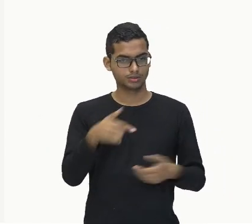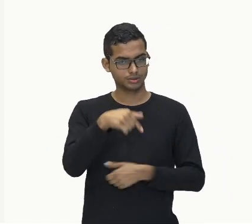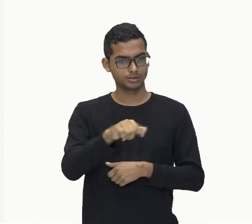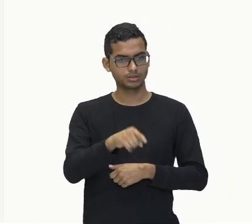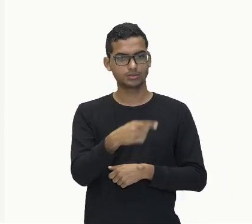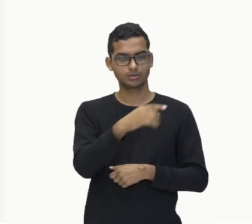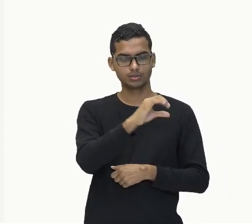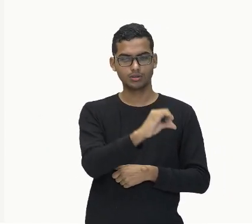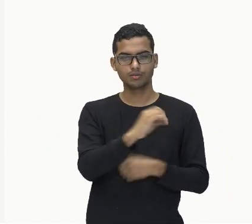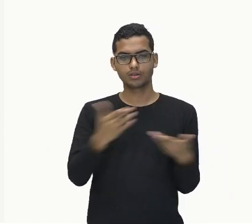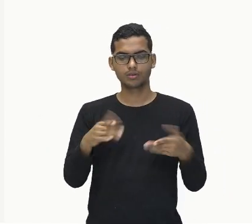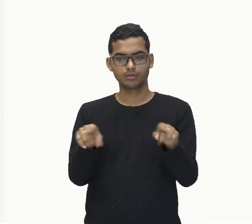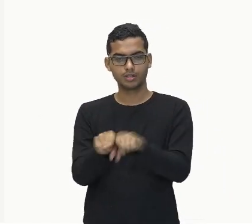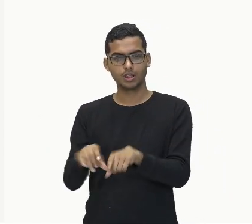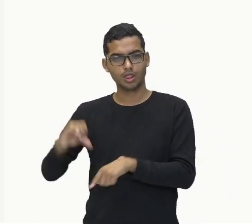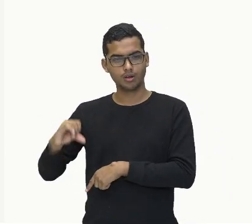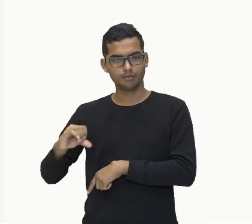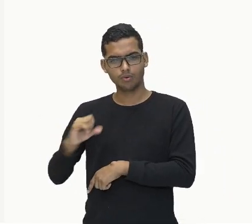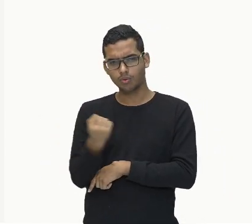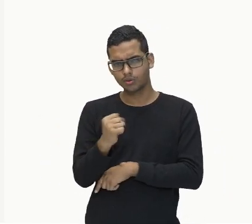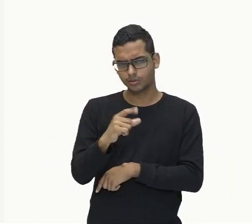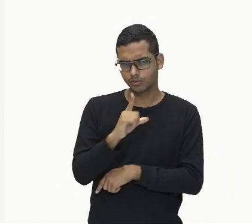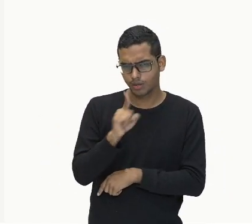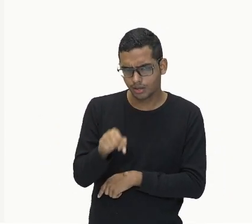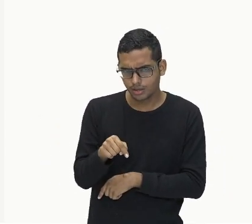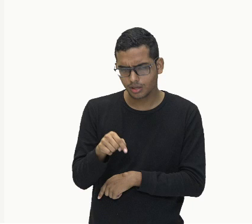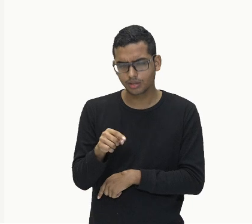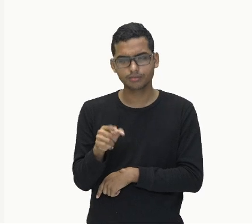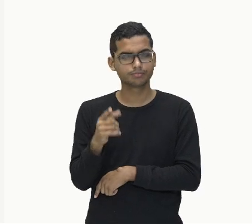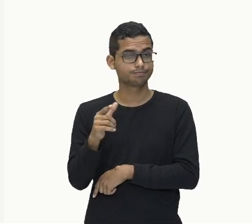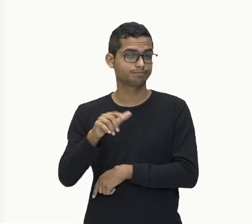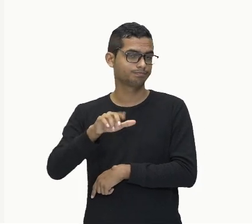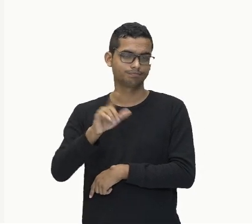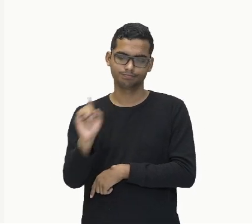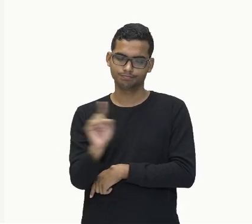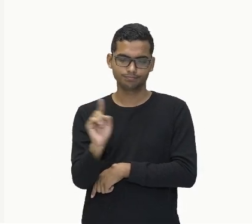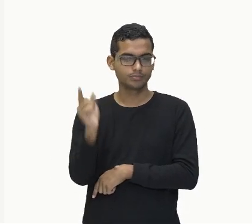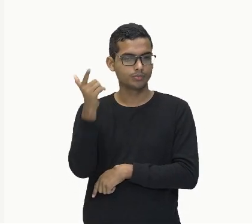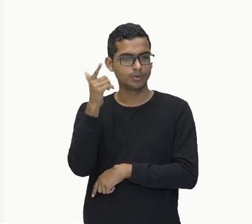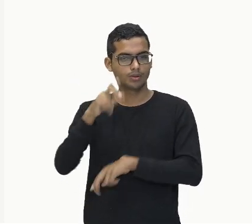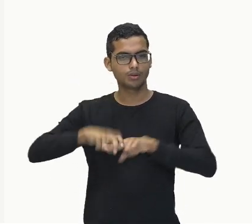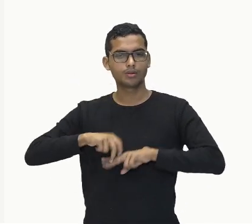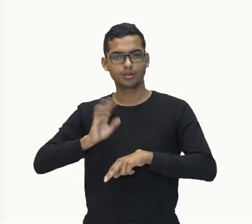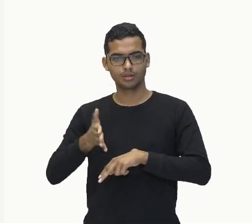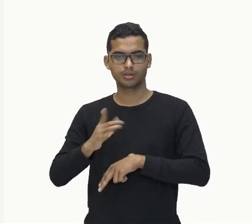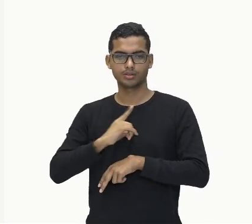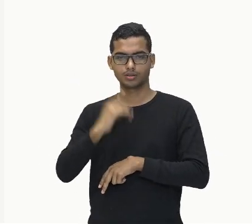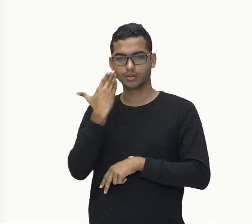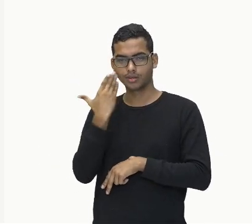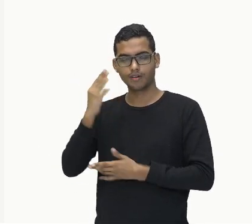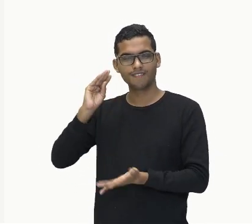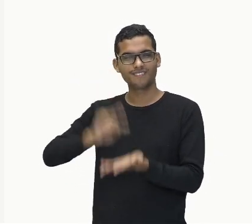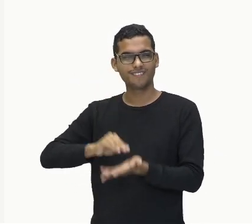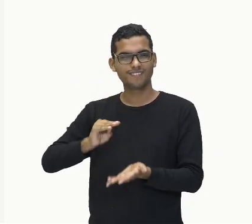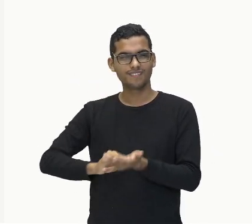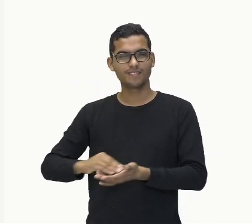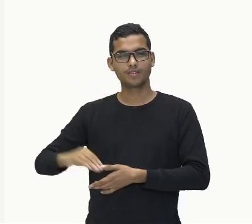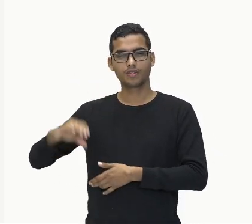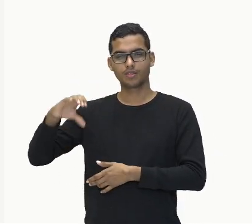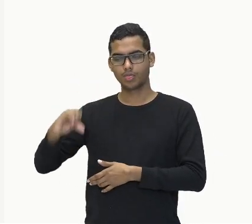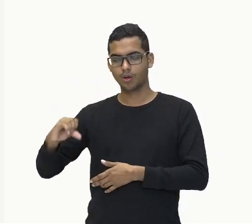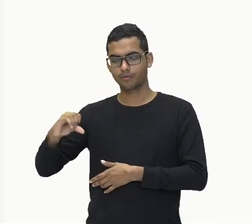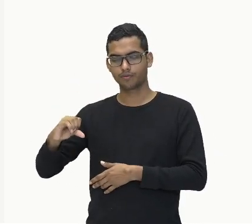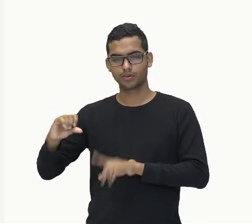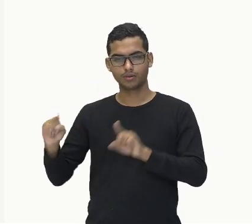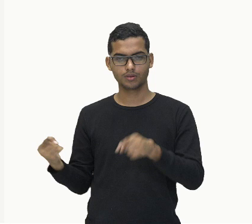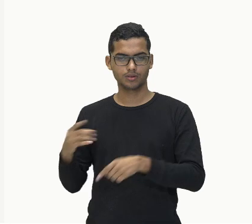8? Também não, porque ela já tem aqui. A que falta é a 9 com o